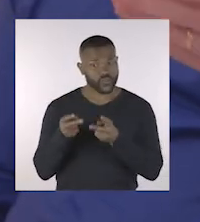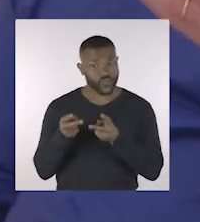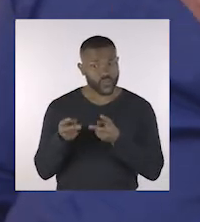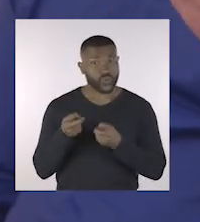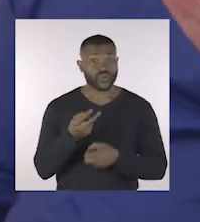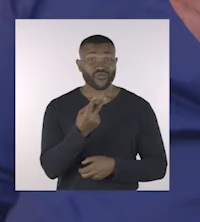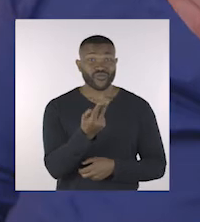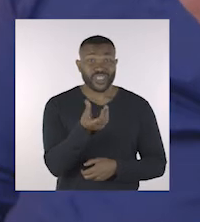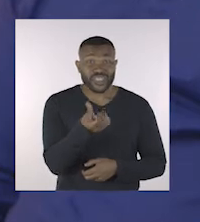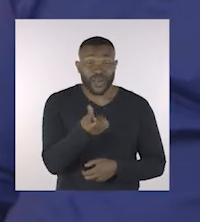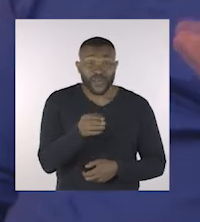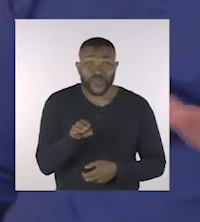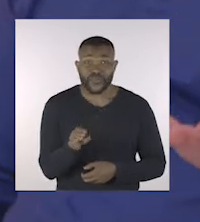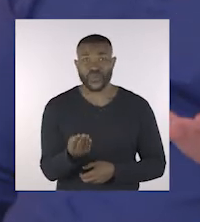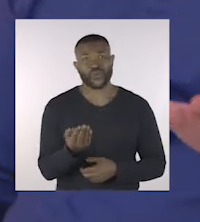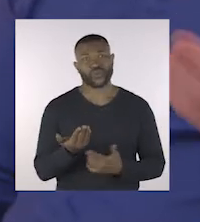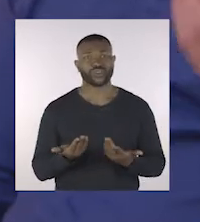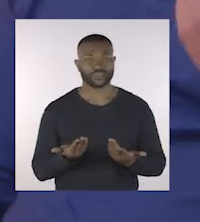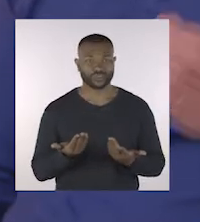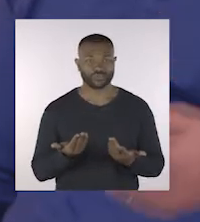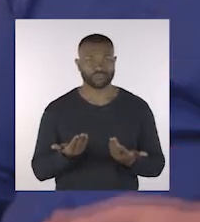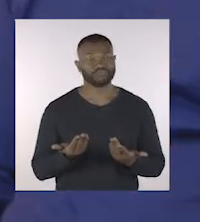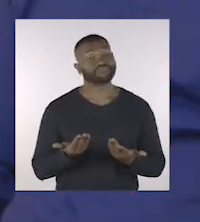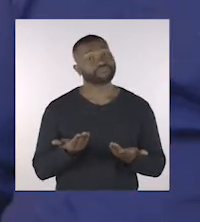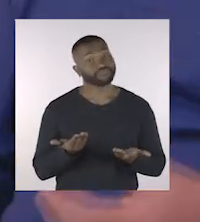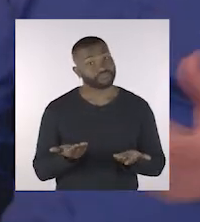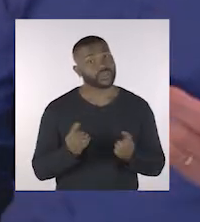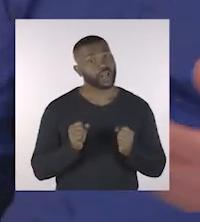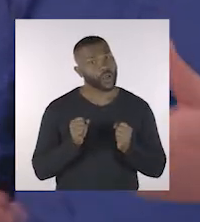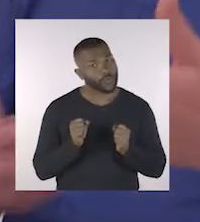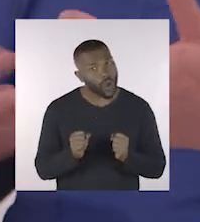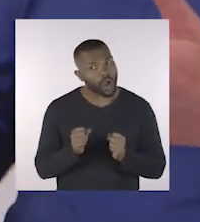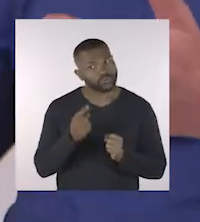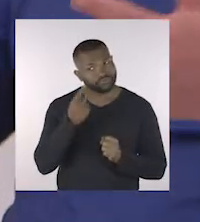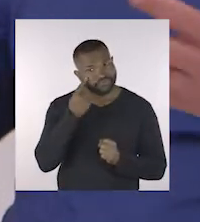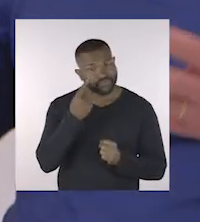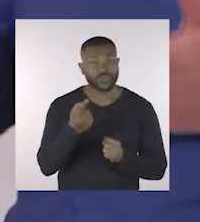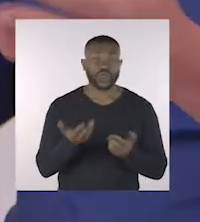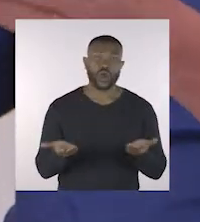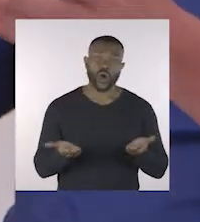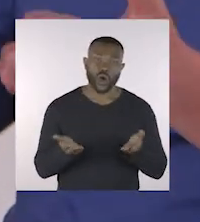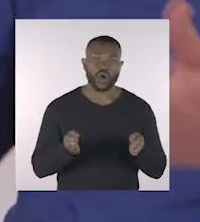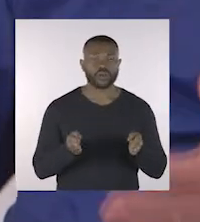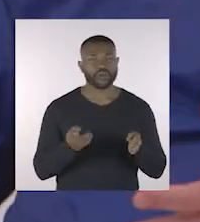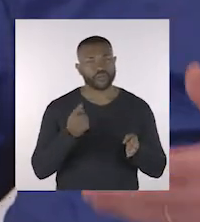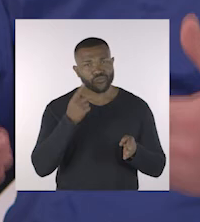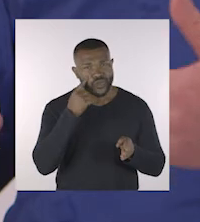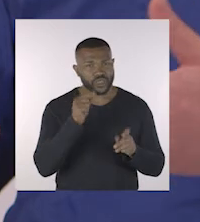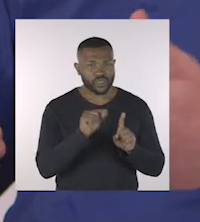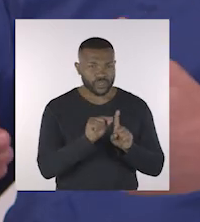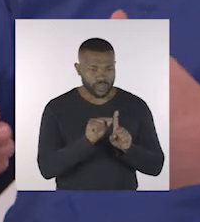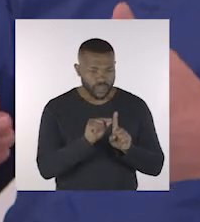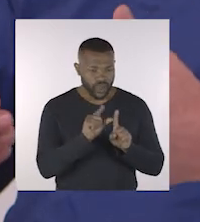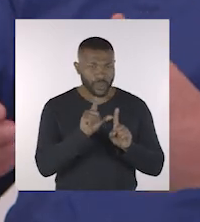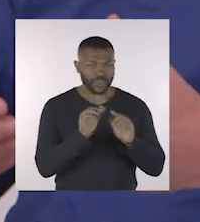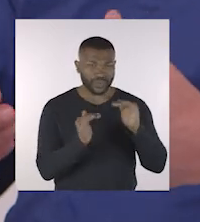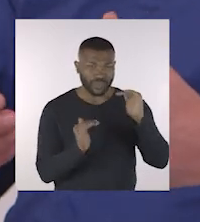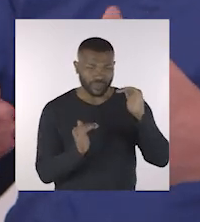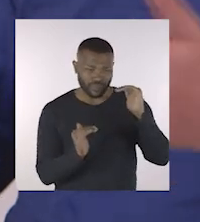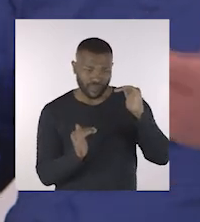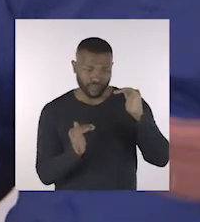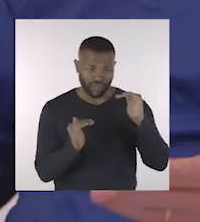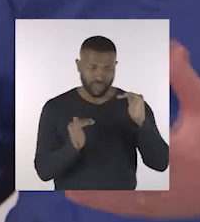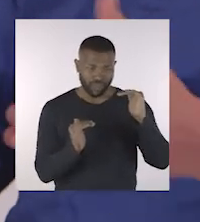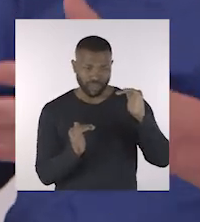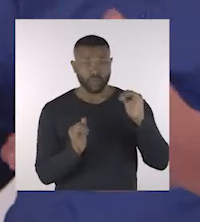tem uma um lucro de 26 bilhões milhões então poderia mexer isso nesse momento de aumento da